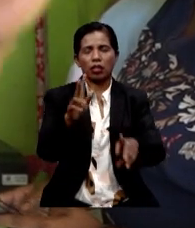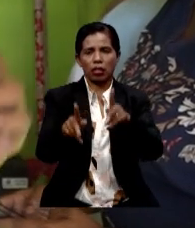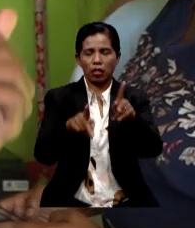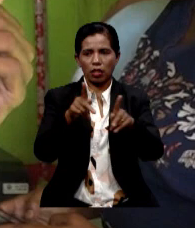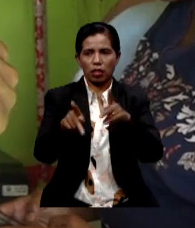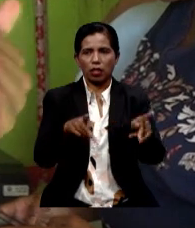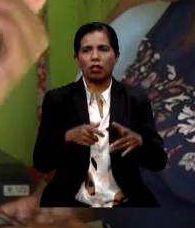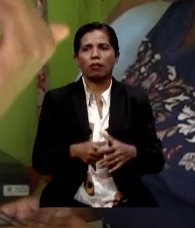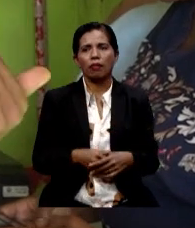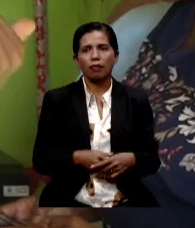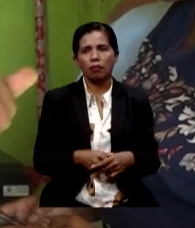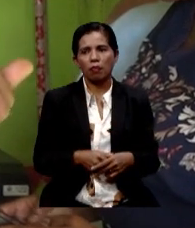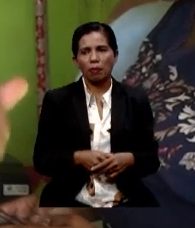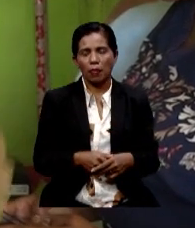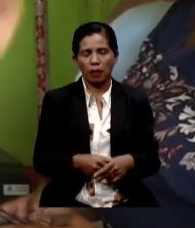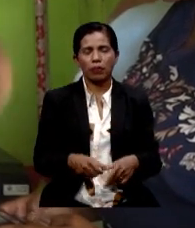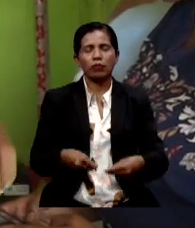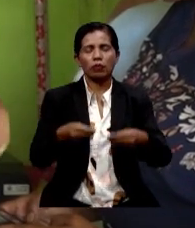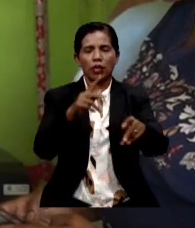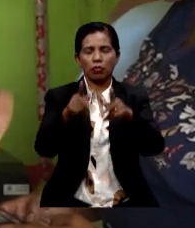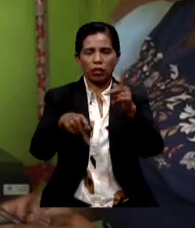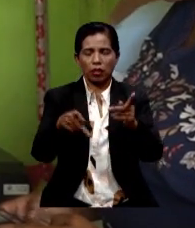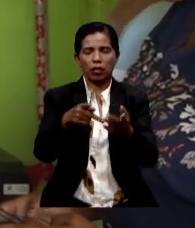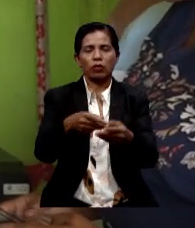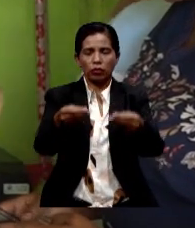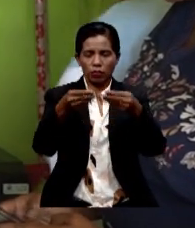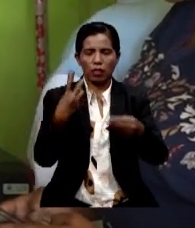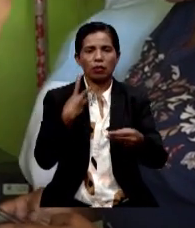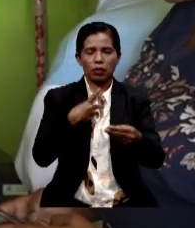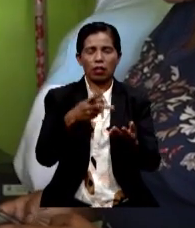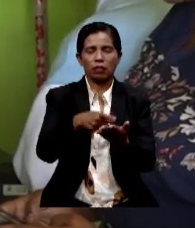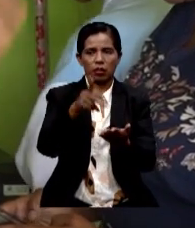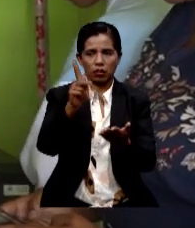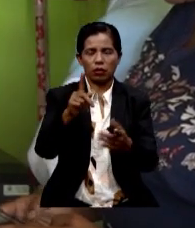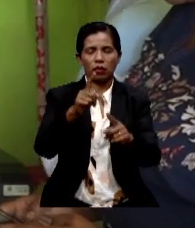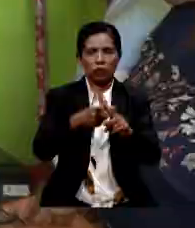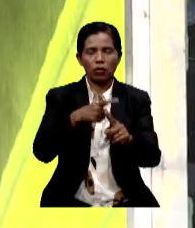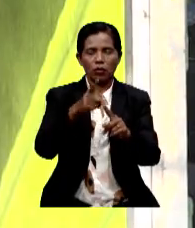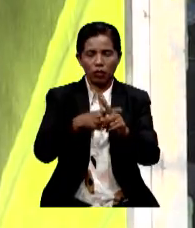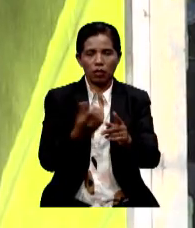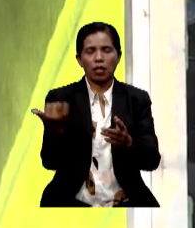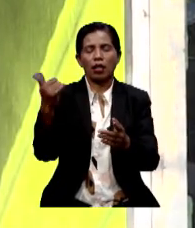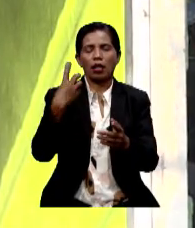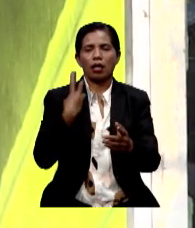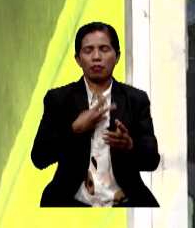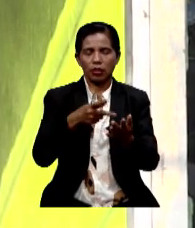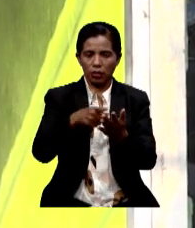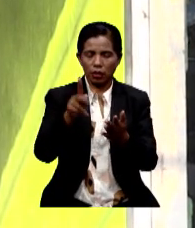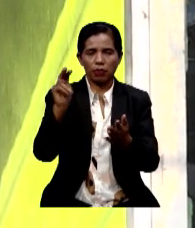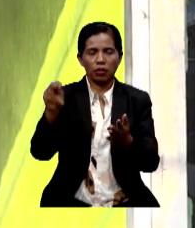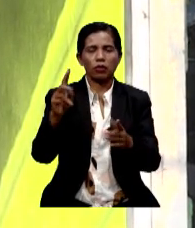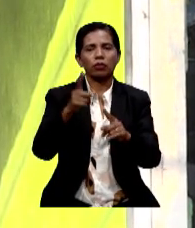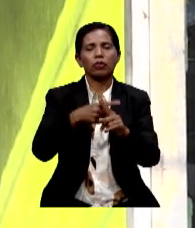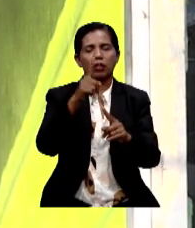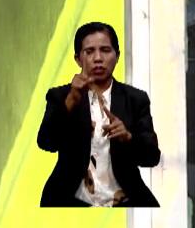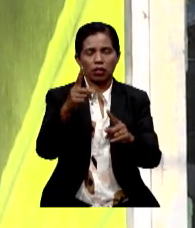ida aminya aluga ne nyemal fofatin bami entau nami aluga fulfulan nami selo bania kada fulan ida